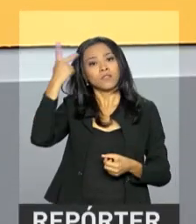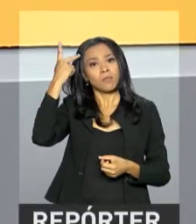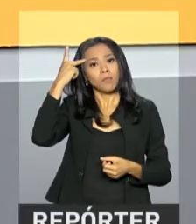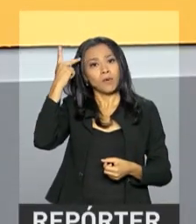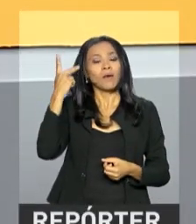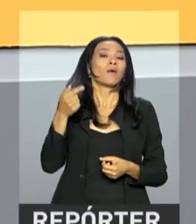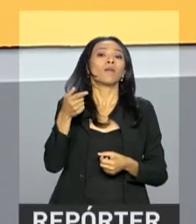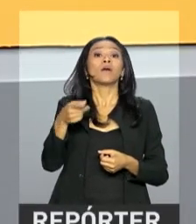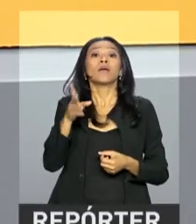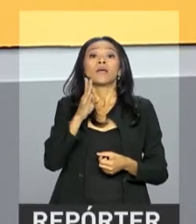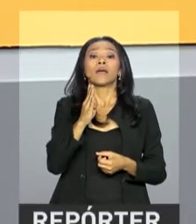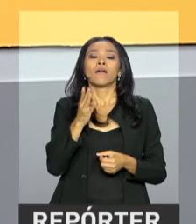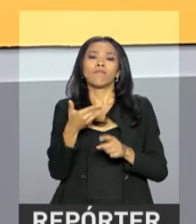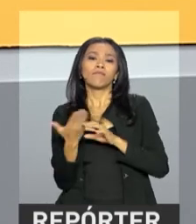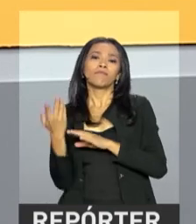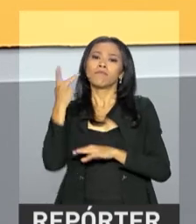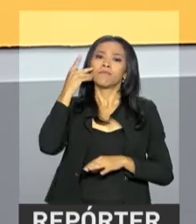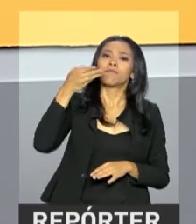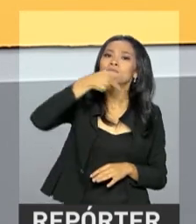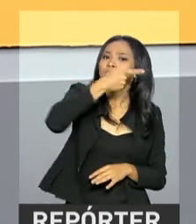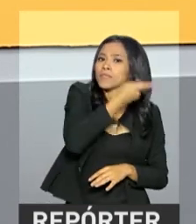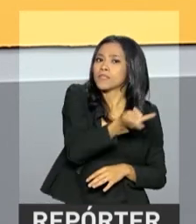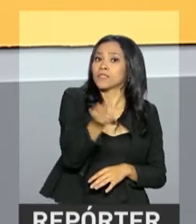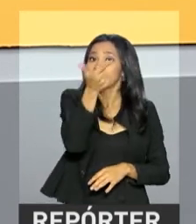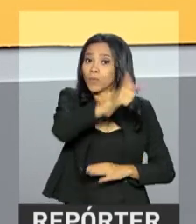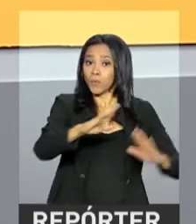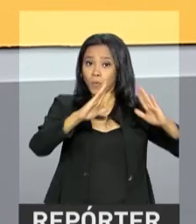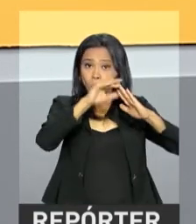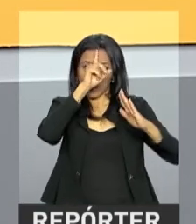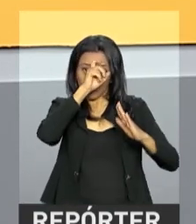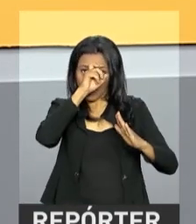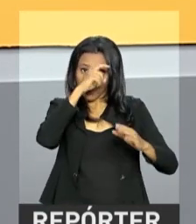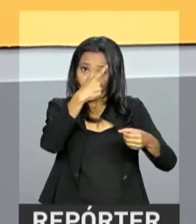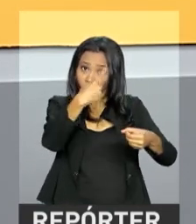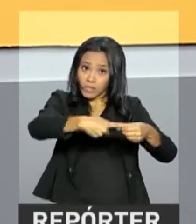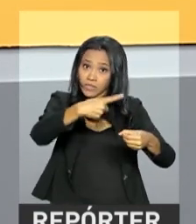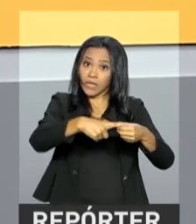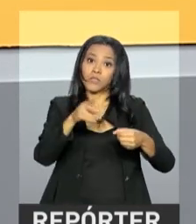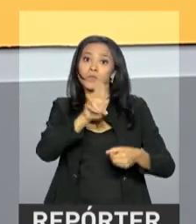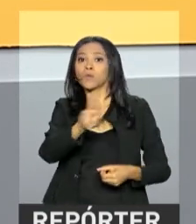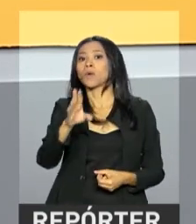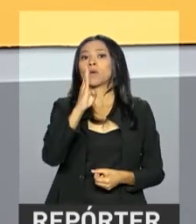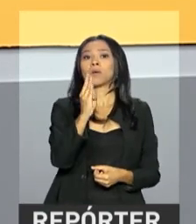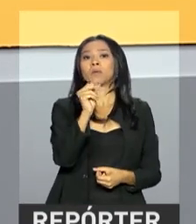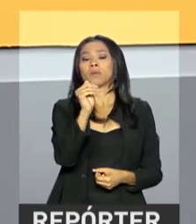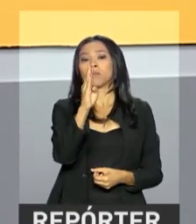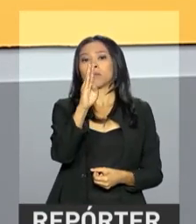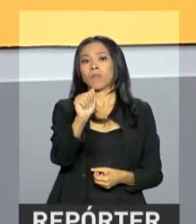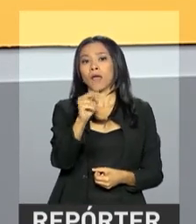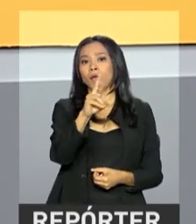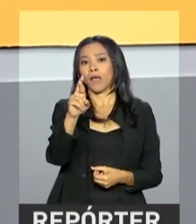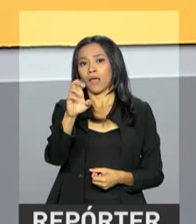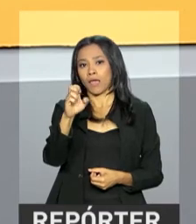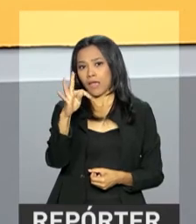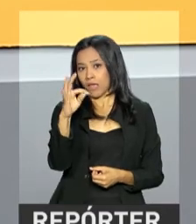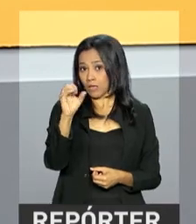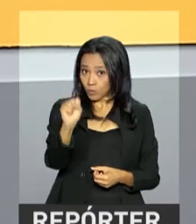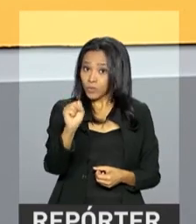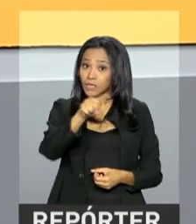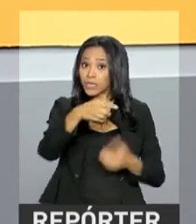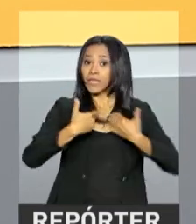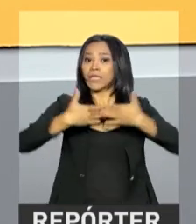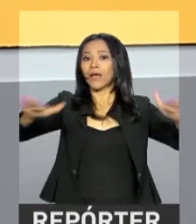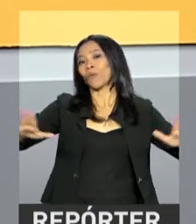barretos onde visita santa casa de misericórdia aí ainda em barreto ele vai ao hospital de câncer inaugura o